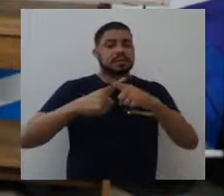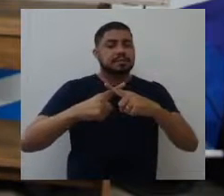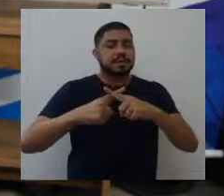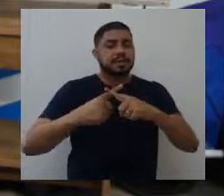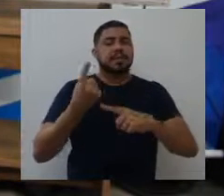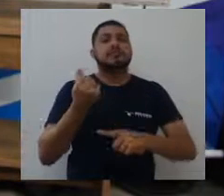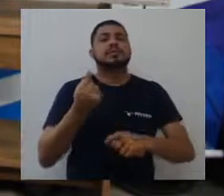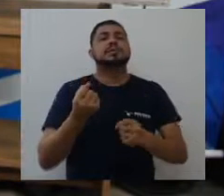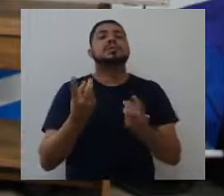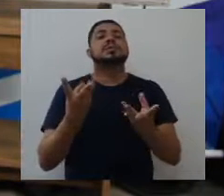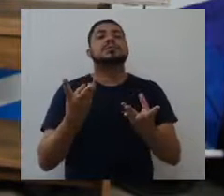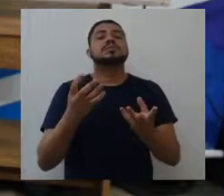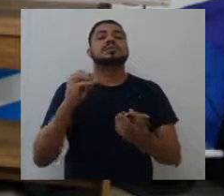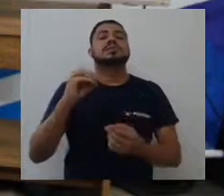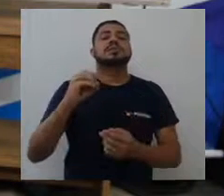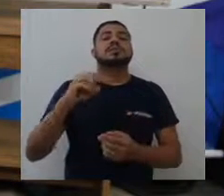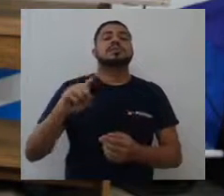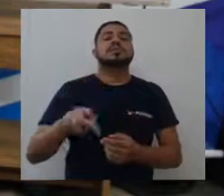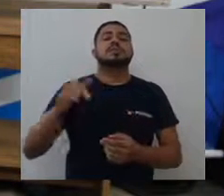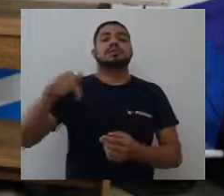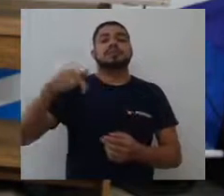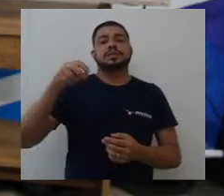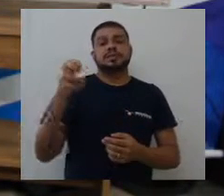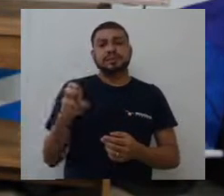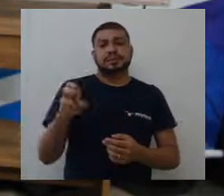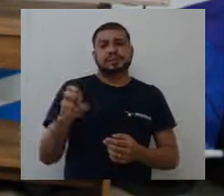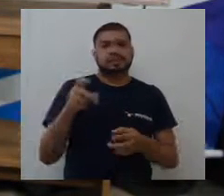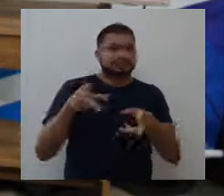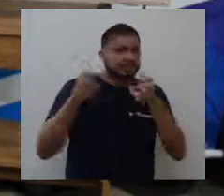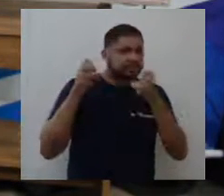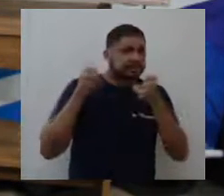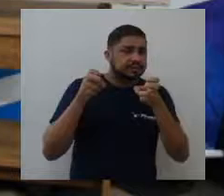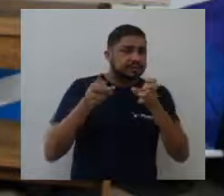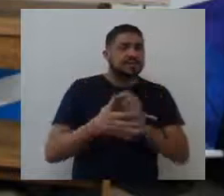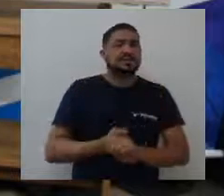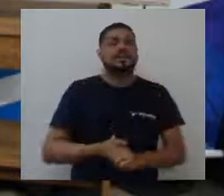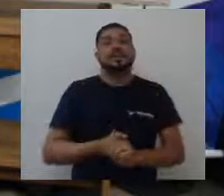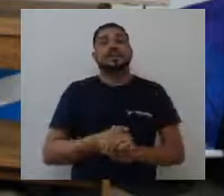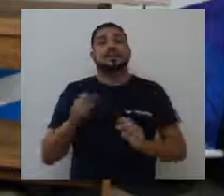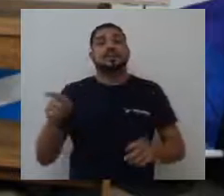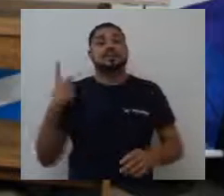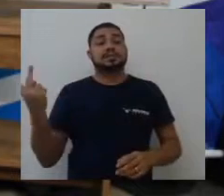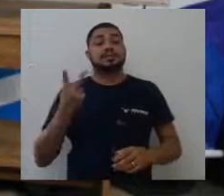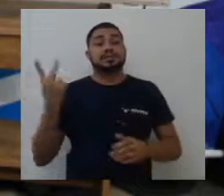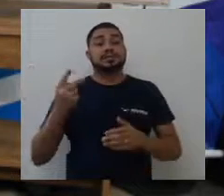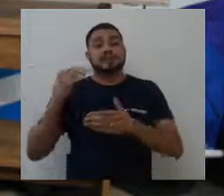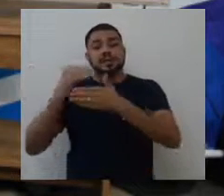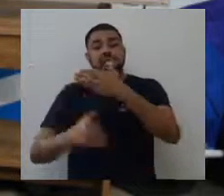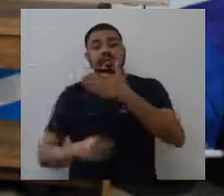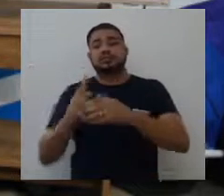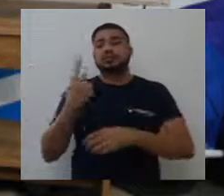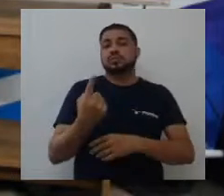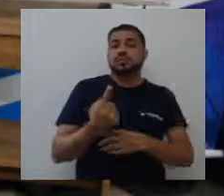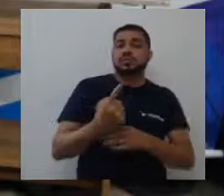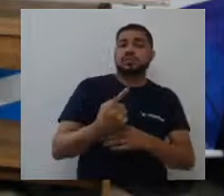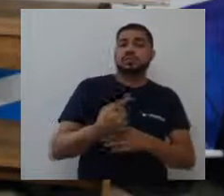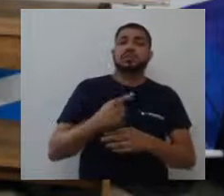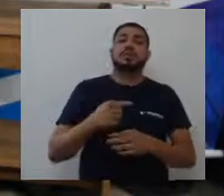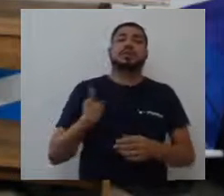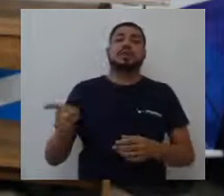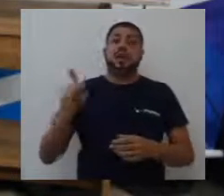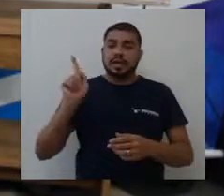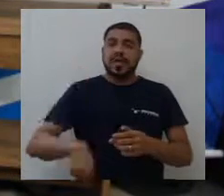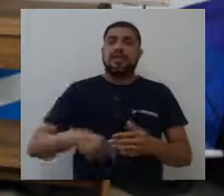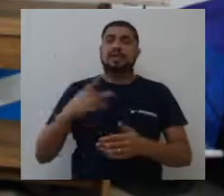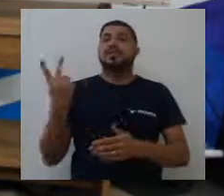por quanto? Por 0,75. Tu percebeu a ideia? Esse valor que reduz do 1 é exatamente o valor do desconto.